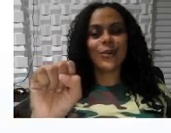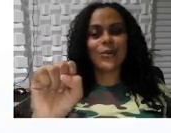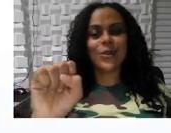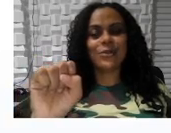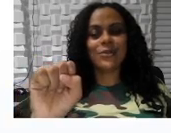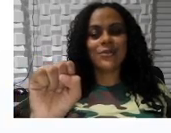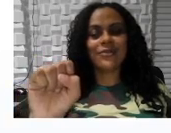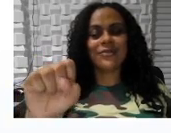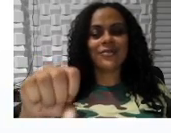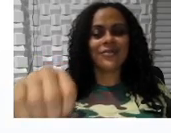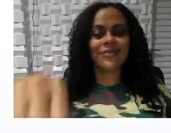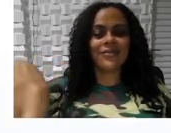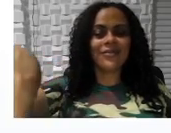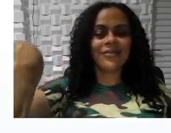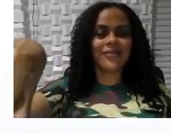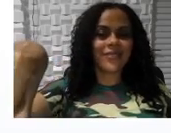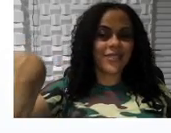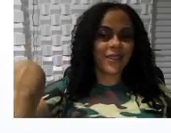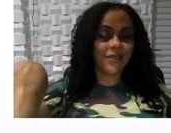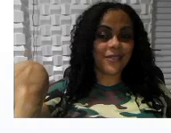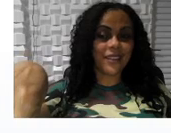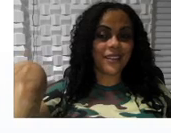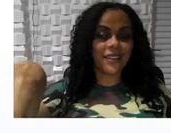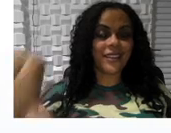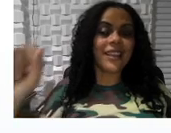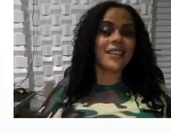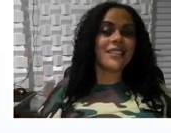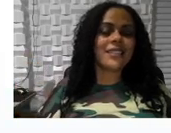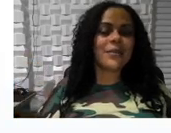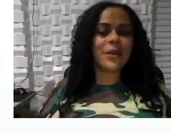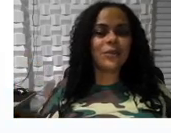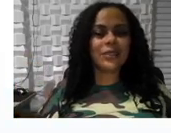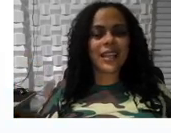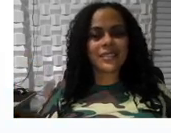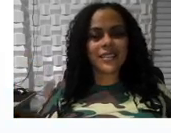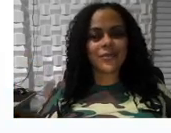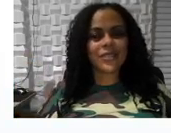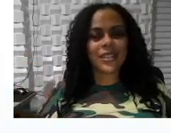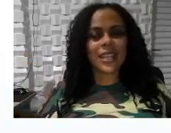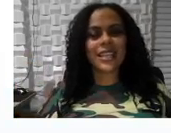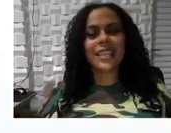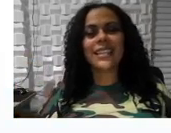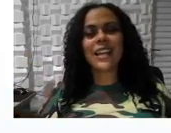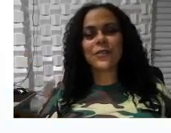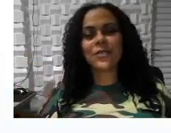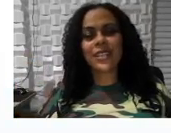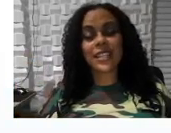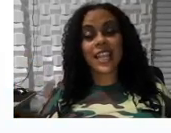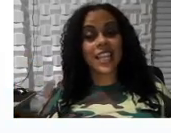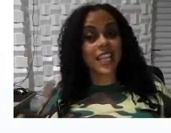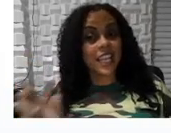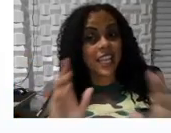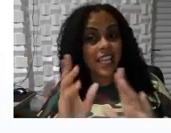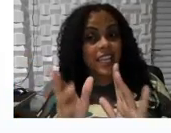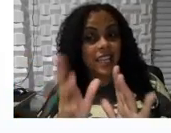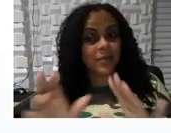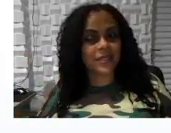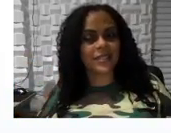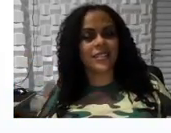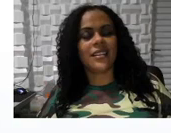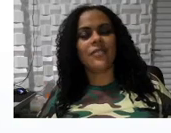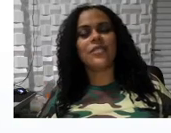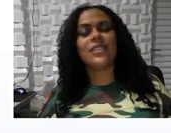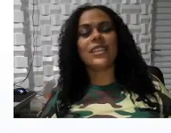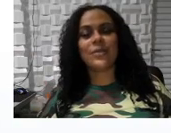8, 9. Se perguntassem a você que idade você tem em Libras,